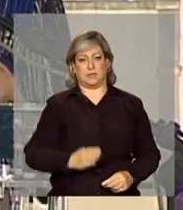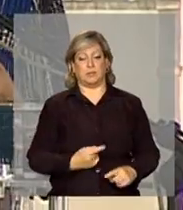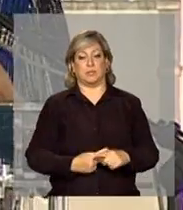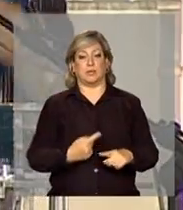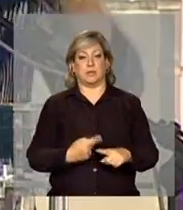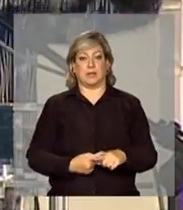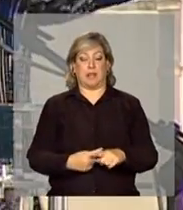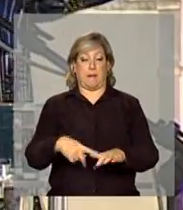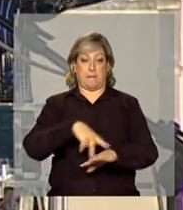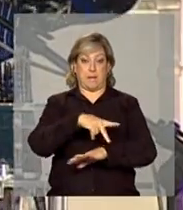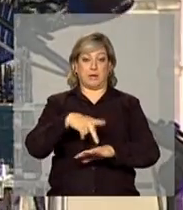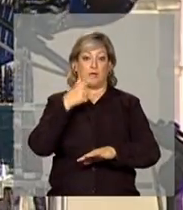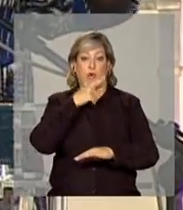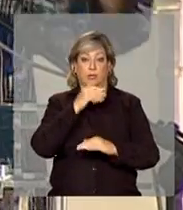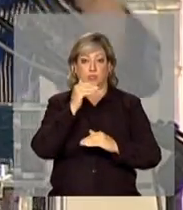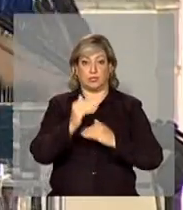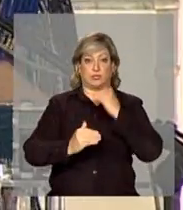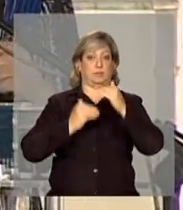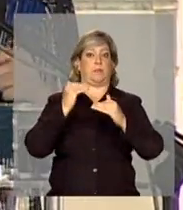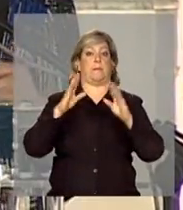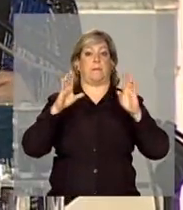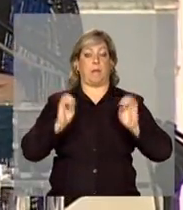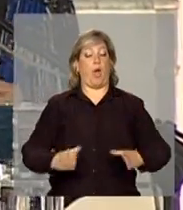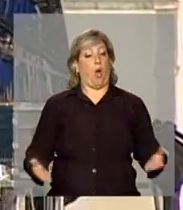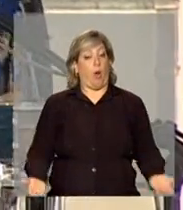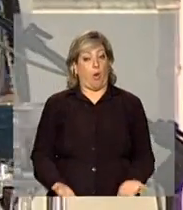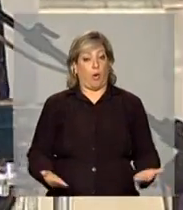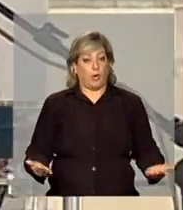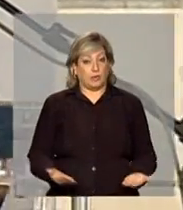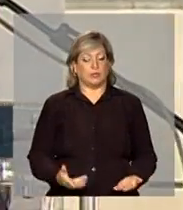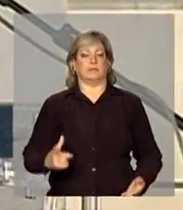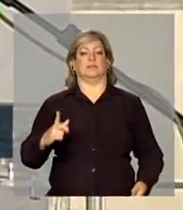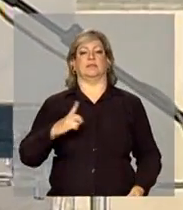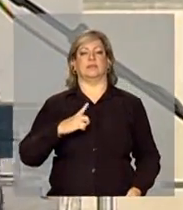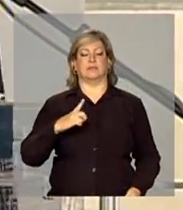patamar de bem-estar, hoje,